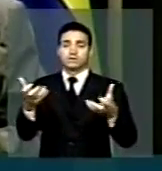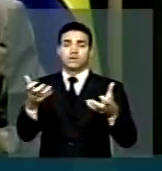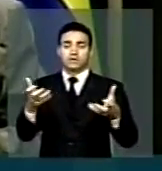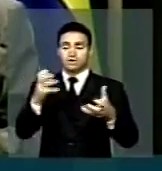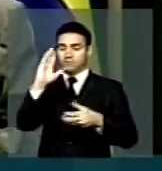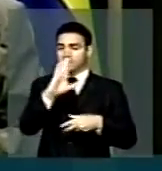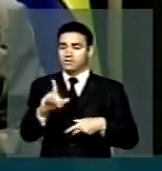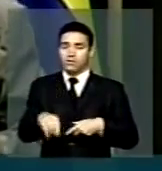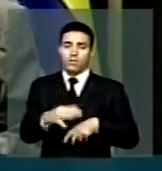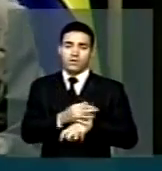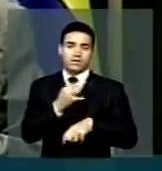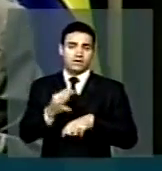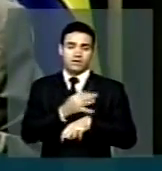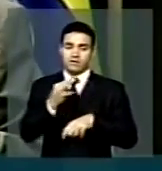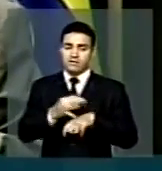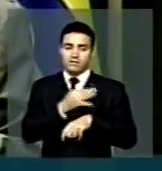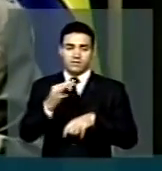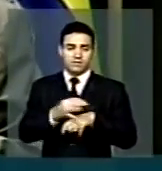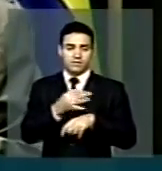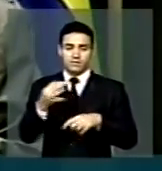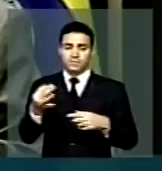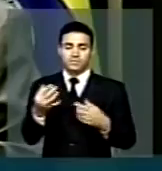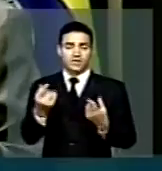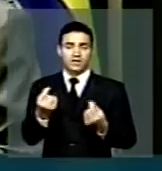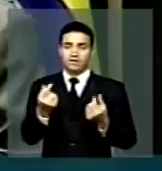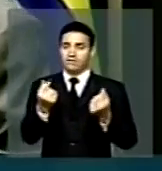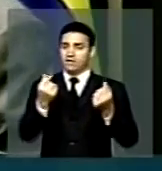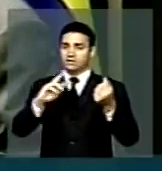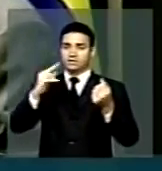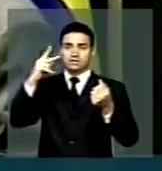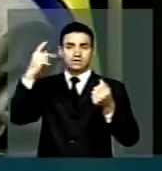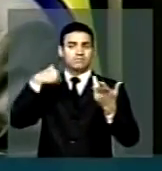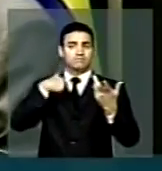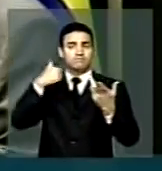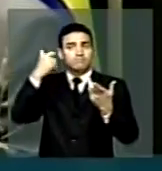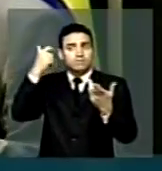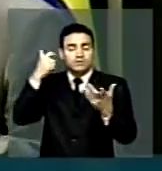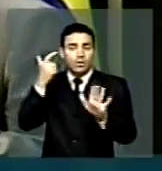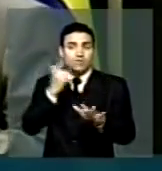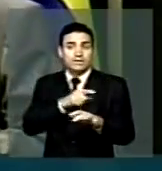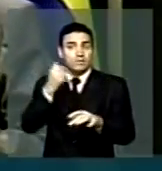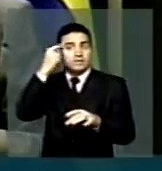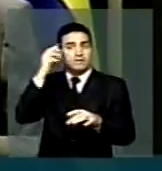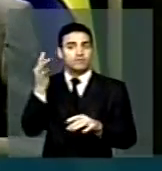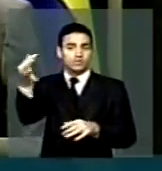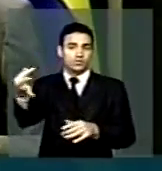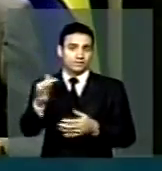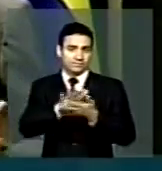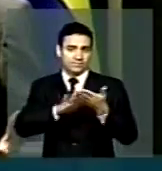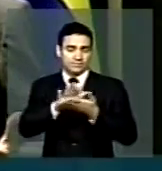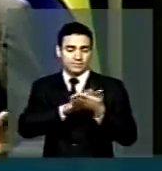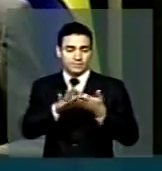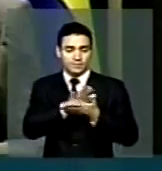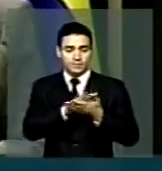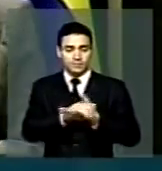aguentava mais a imprevisibilidade gerada pela inflação. Se alguma